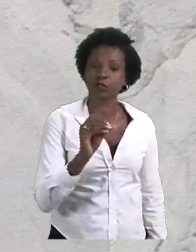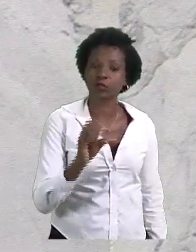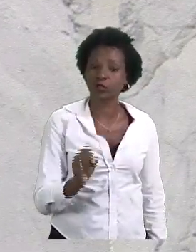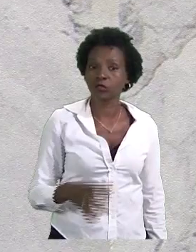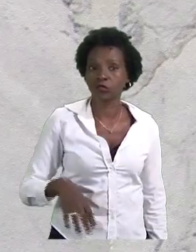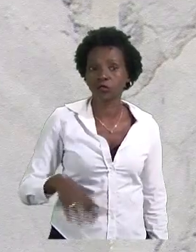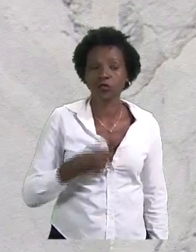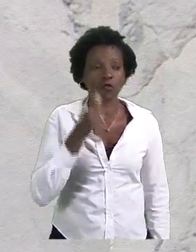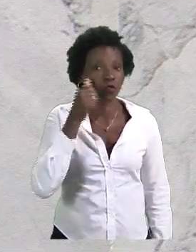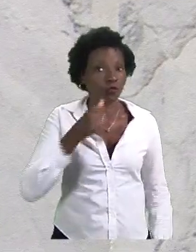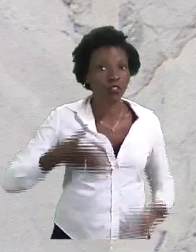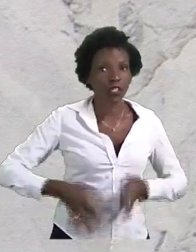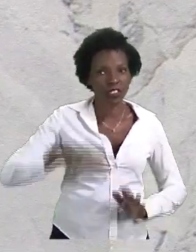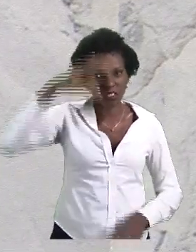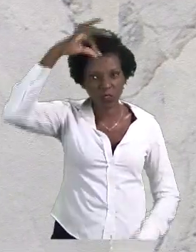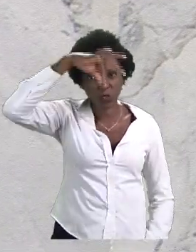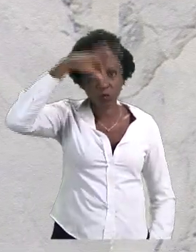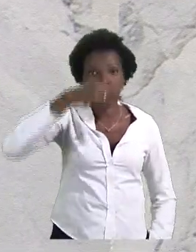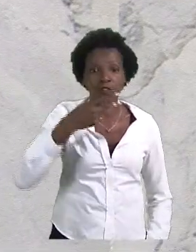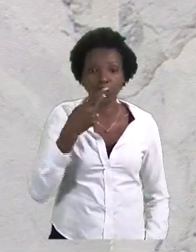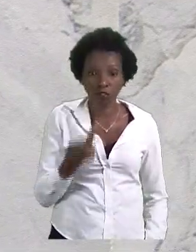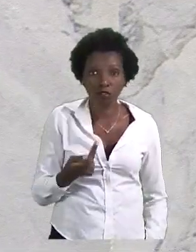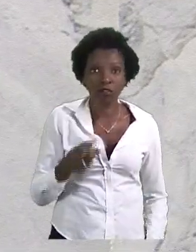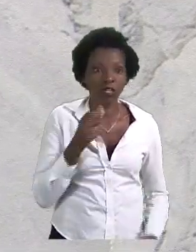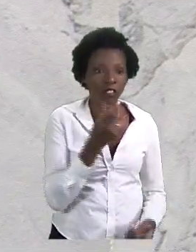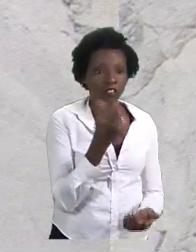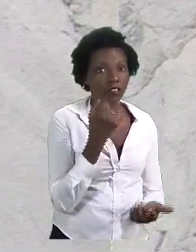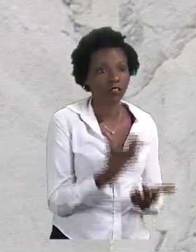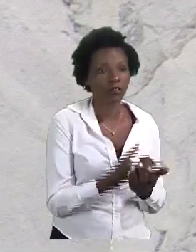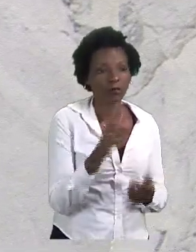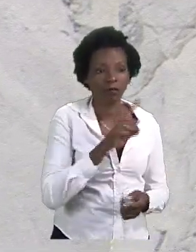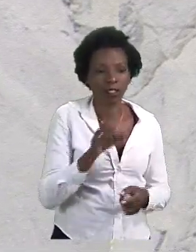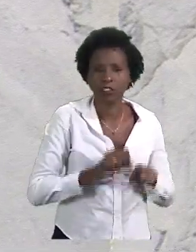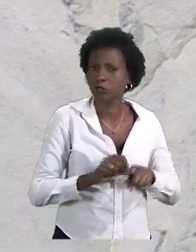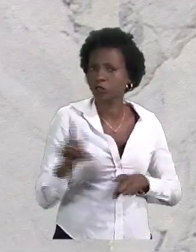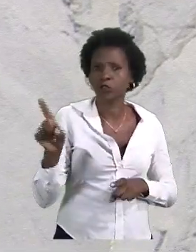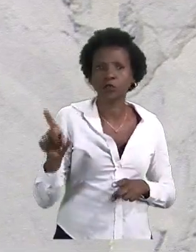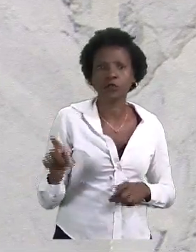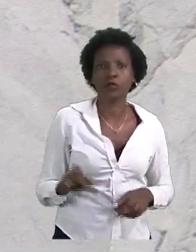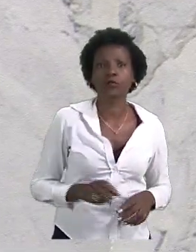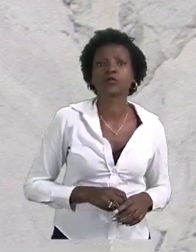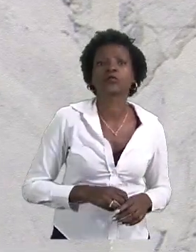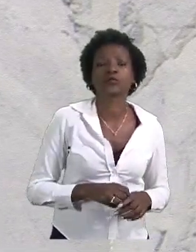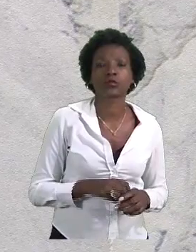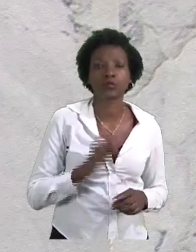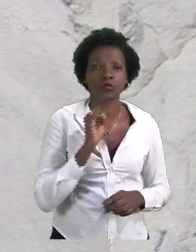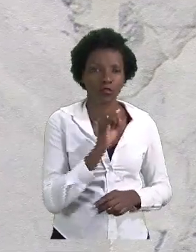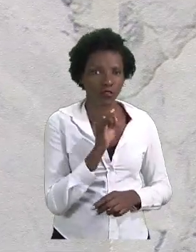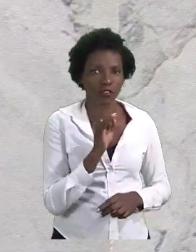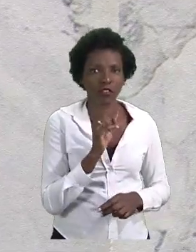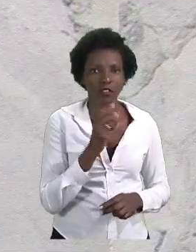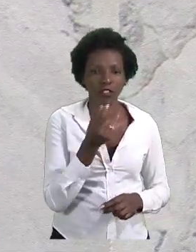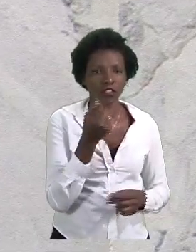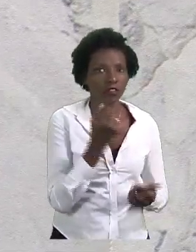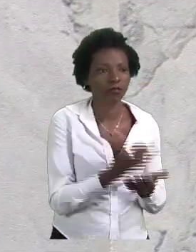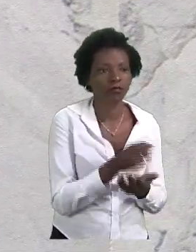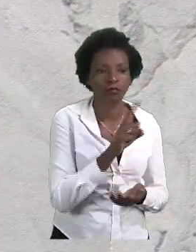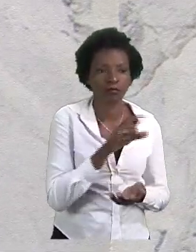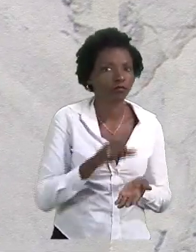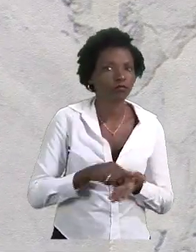eram expulsos, ou seja, se você não pagasse a taxa que era exigida, você era mandado embora do prédio. Pelo